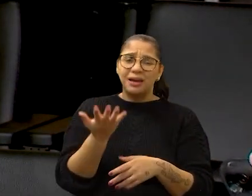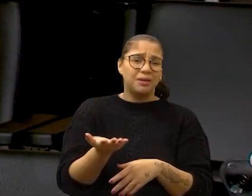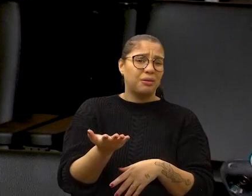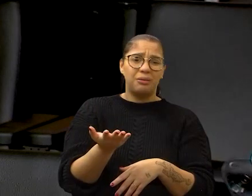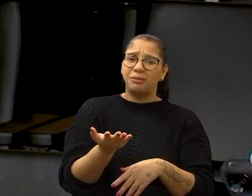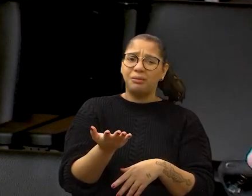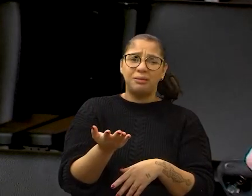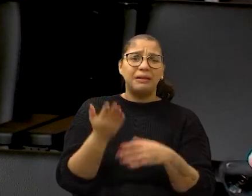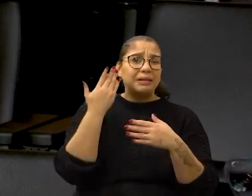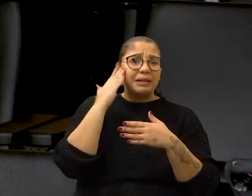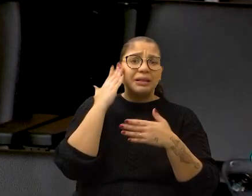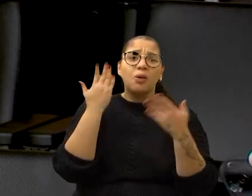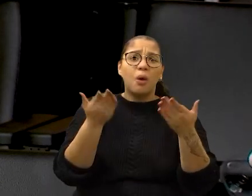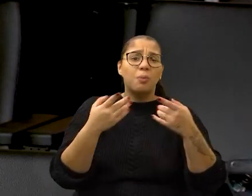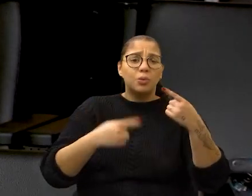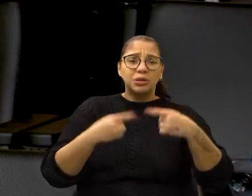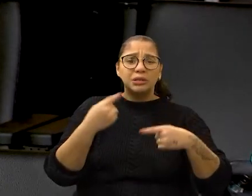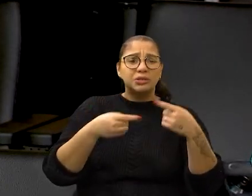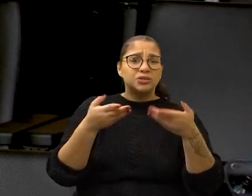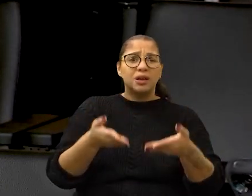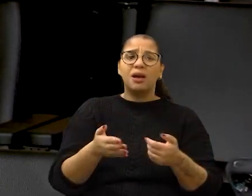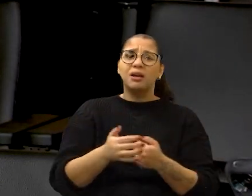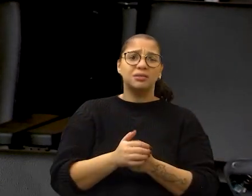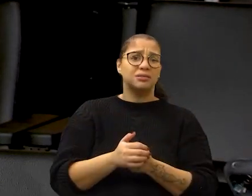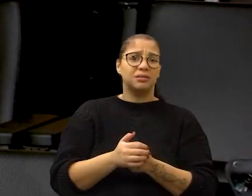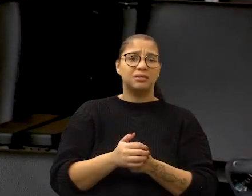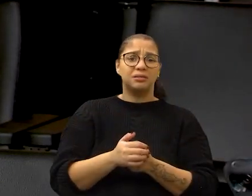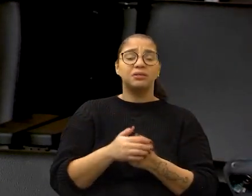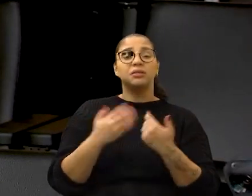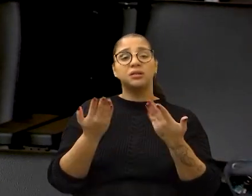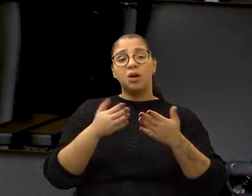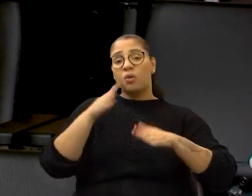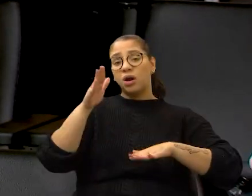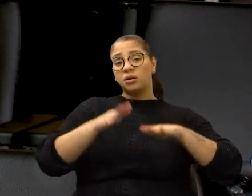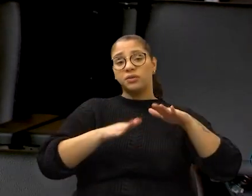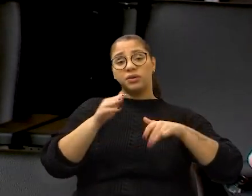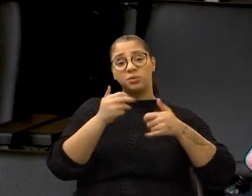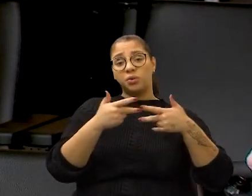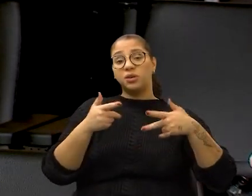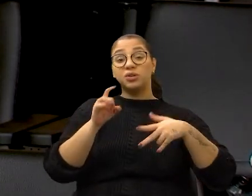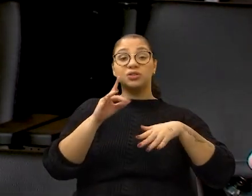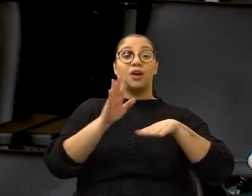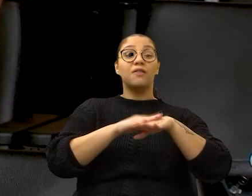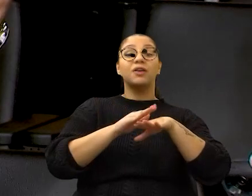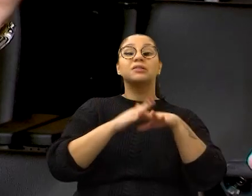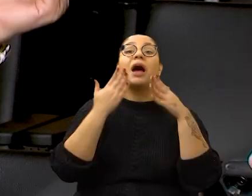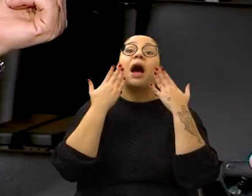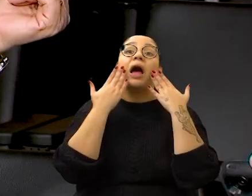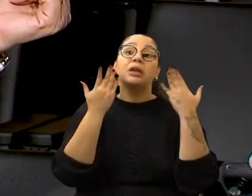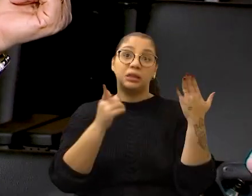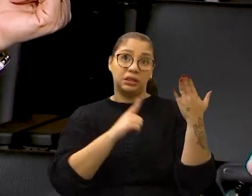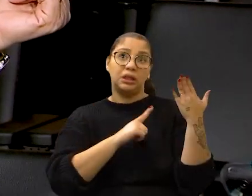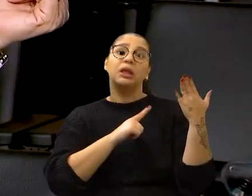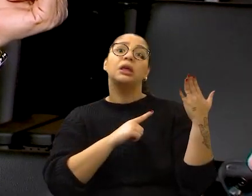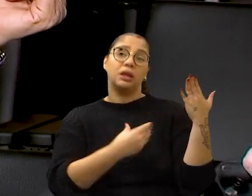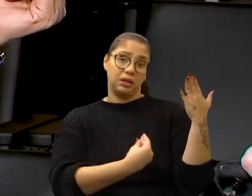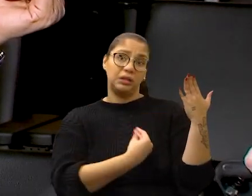é muito difícil entender que política é essa, né? Então, às vezes, eu acho que as coisas são feitas só para parecer que